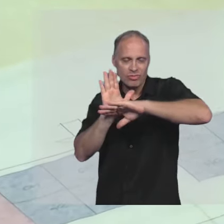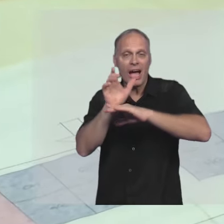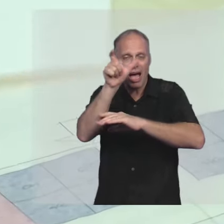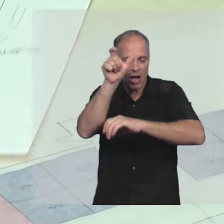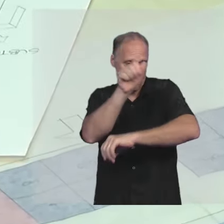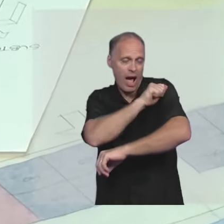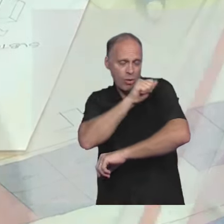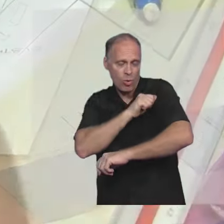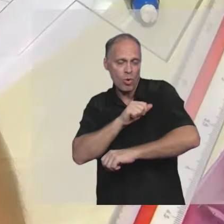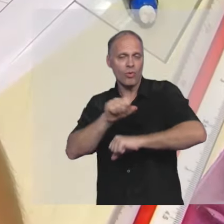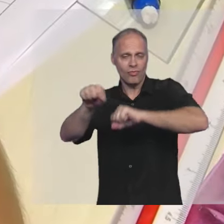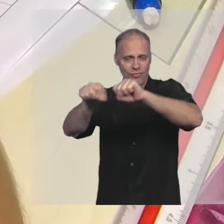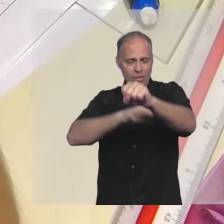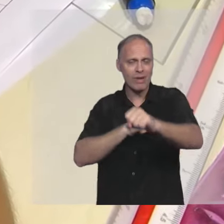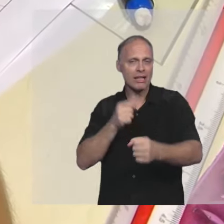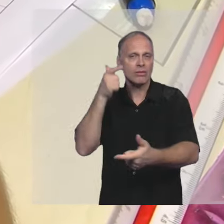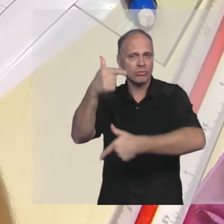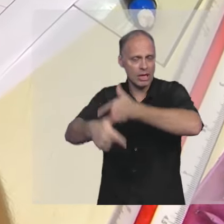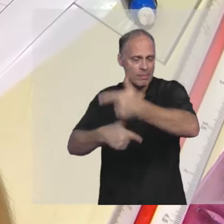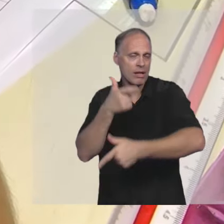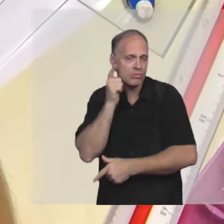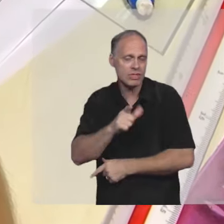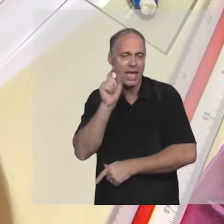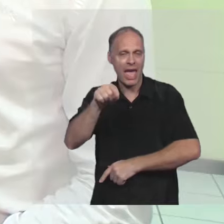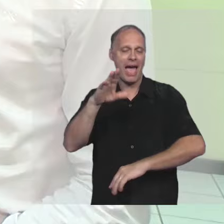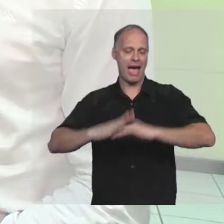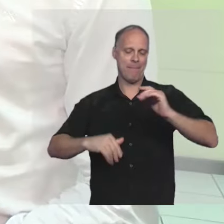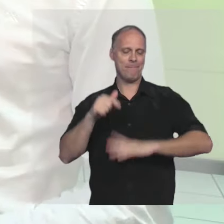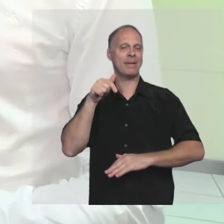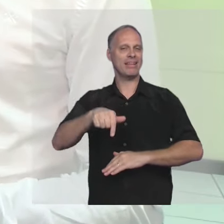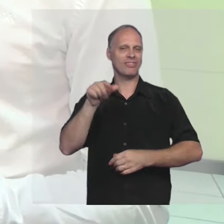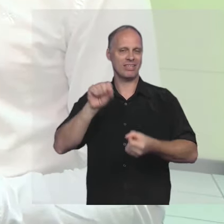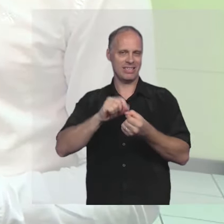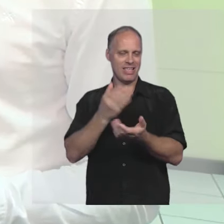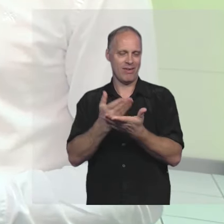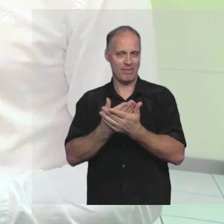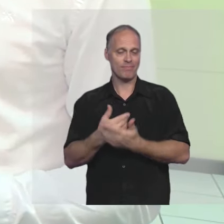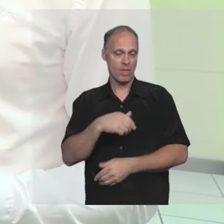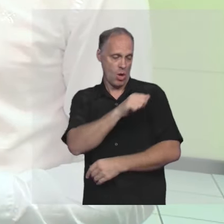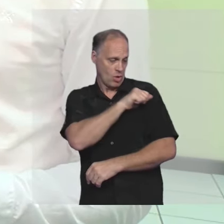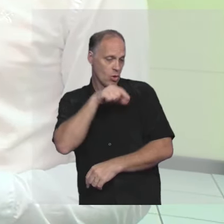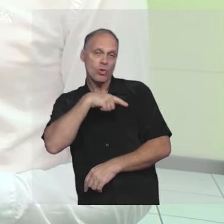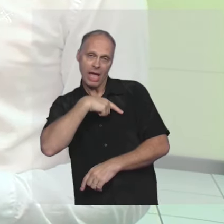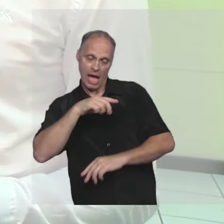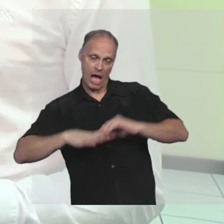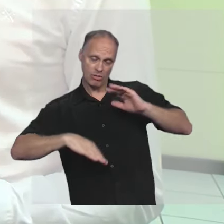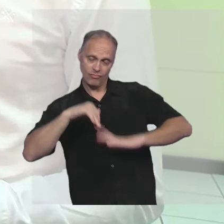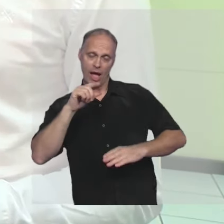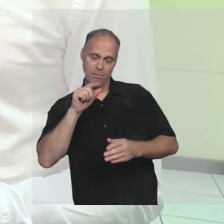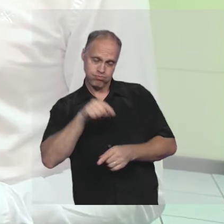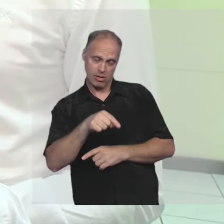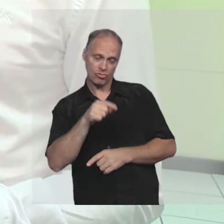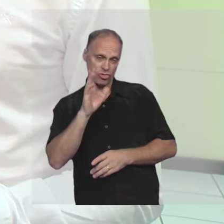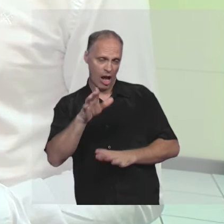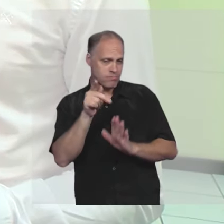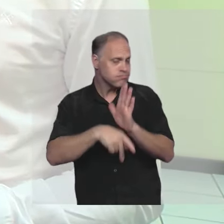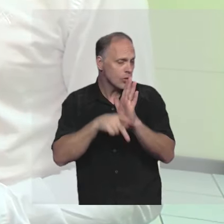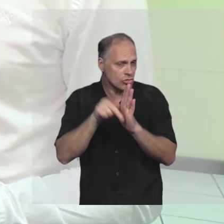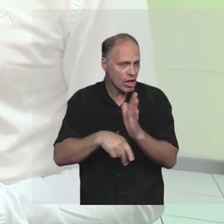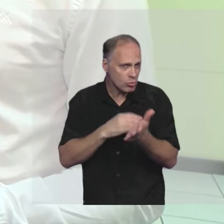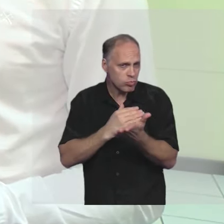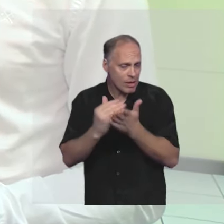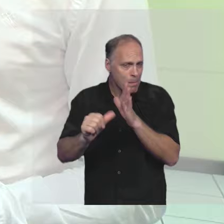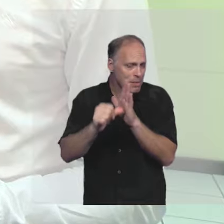a se encontrar no mercado é justamente essa parte prática. Os alunos têm atividades práticas